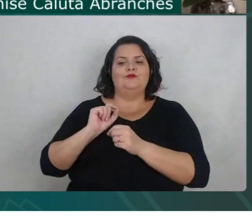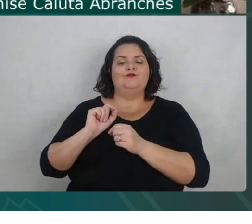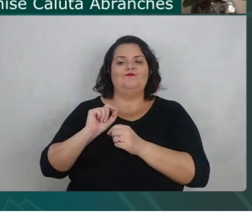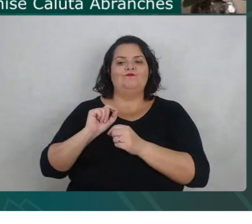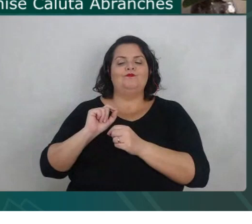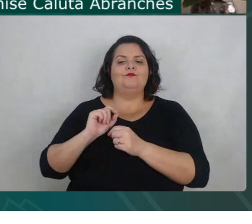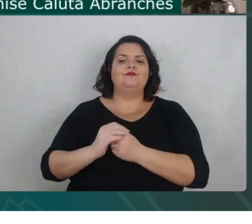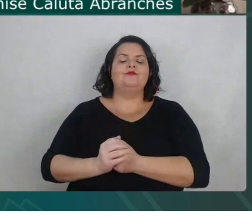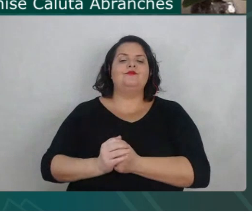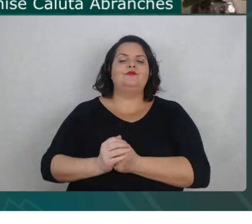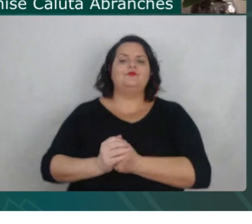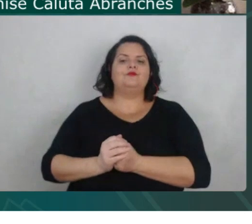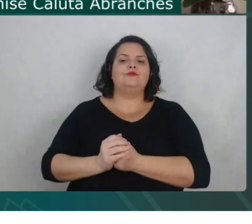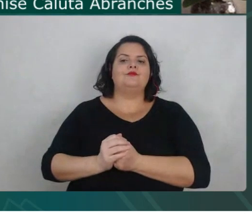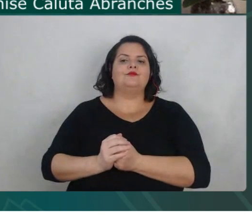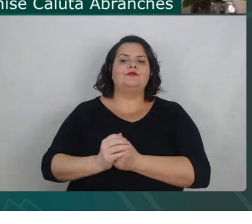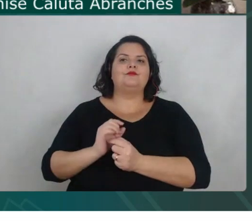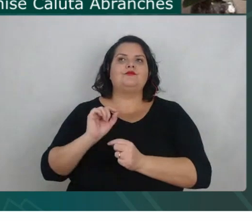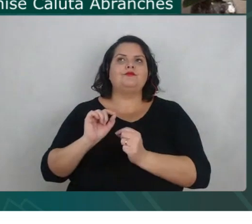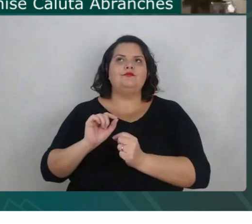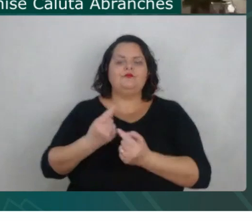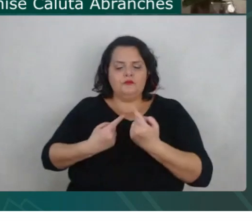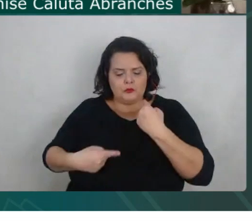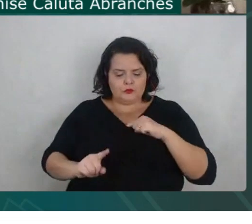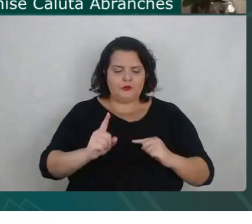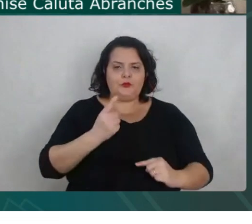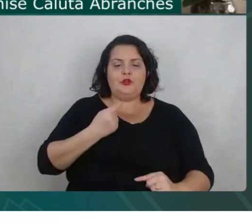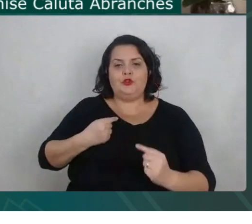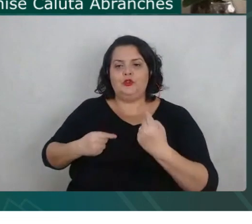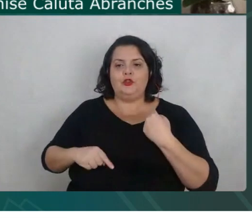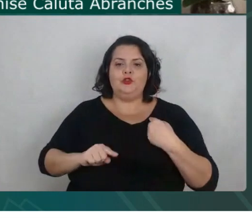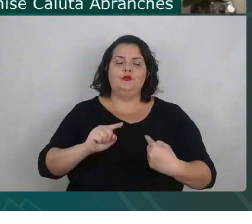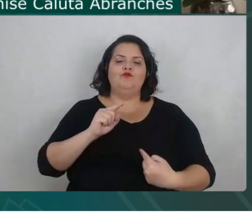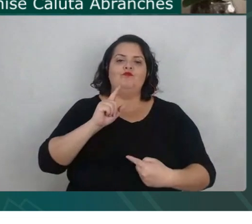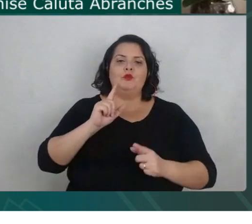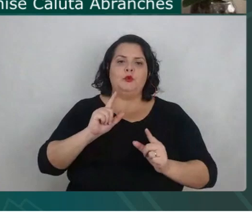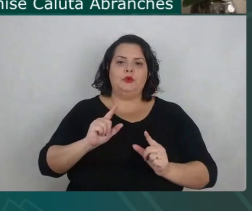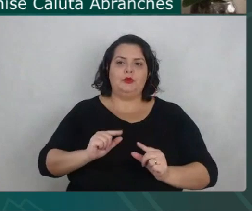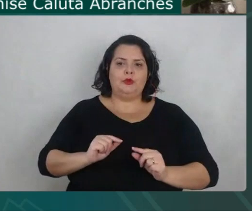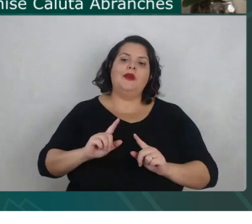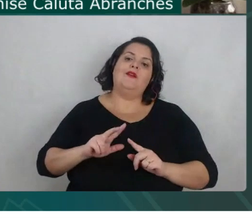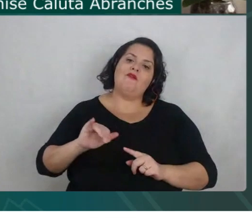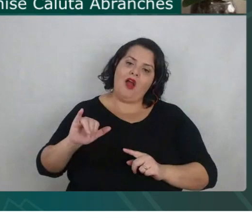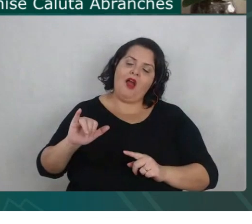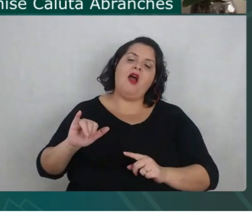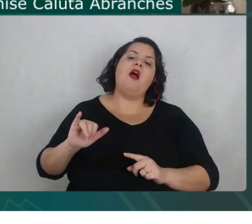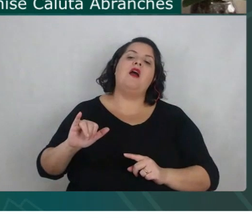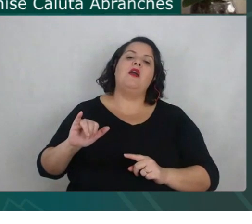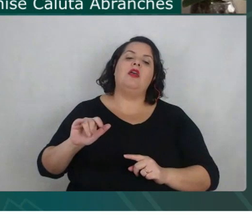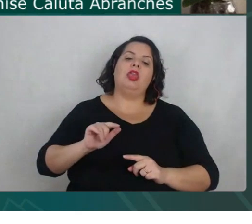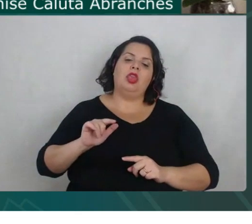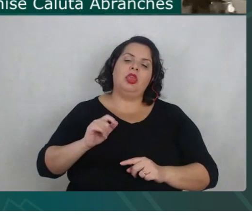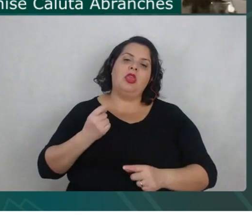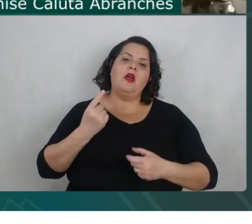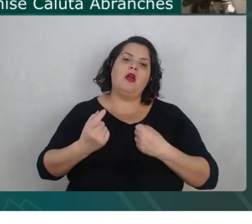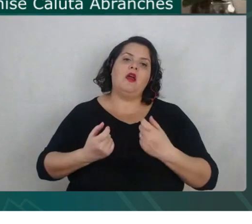condição de imunossupressão e é um paciente que vai manifestar algumas características,